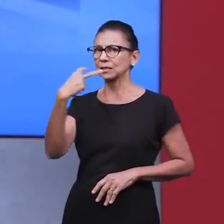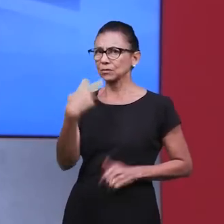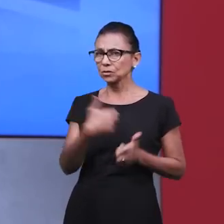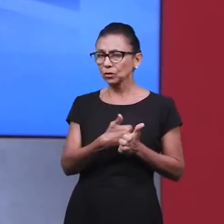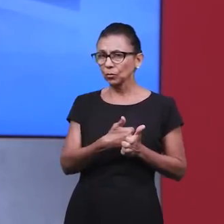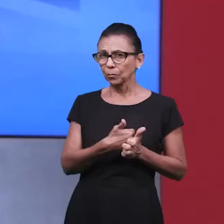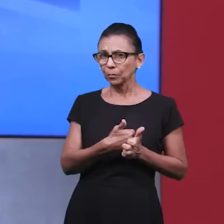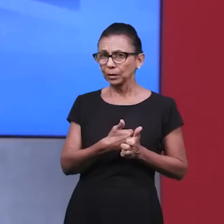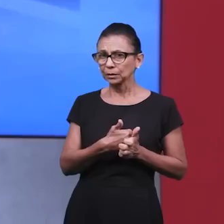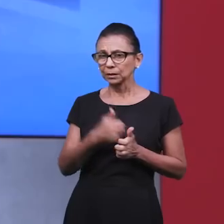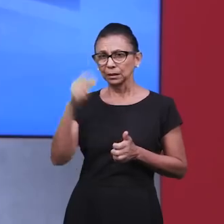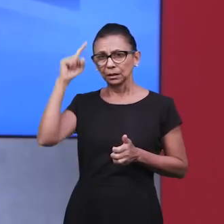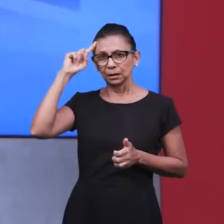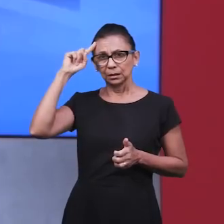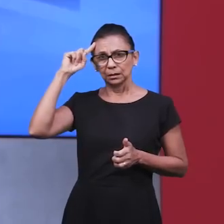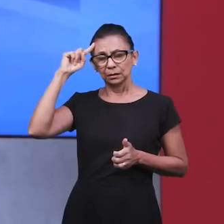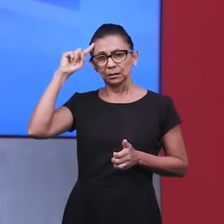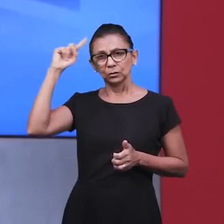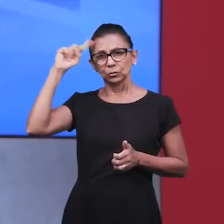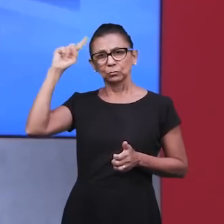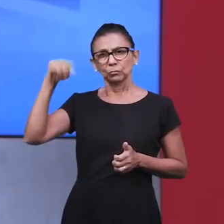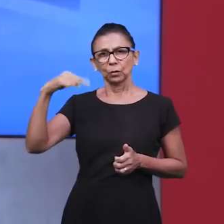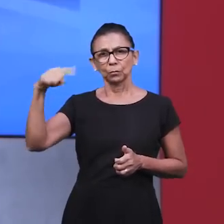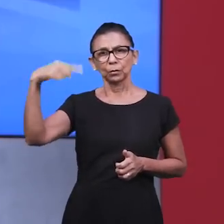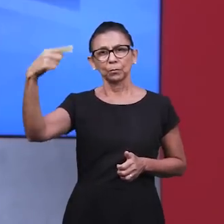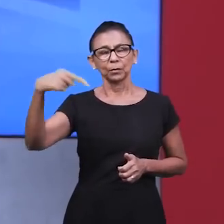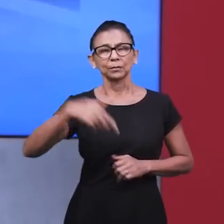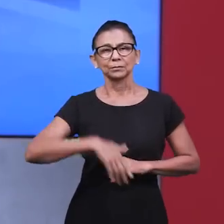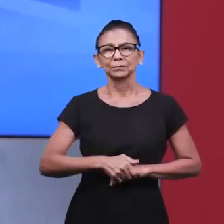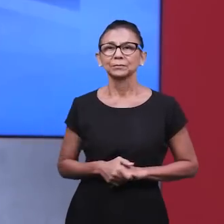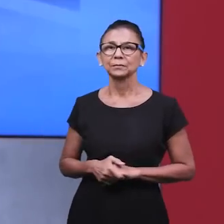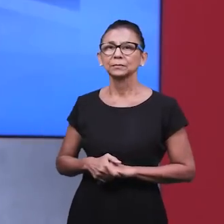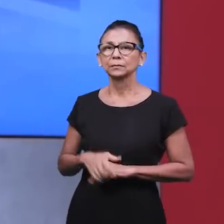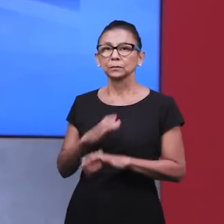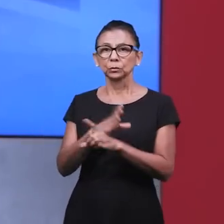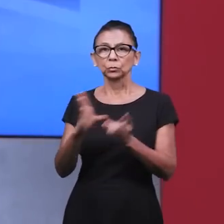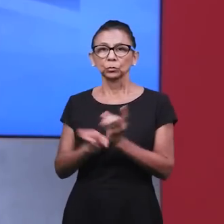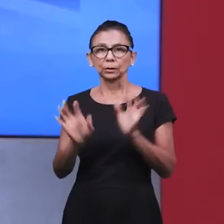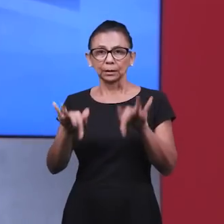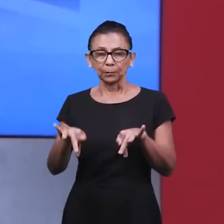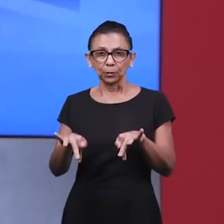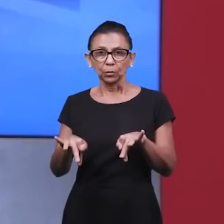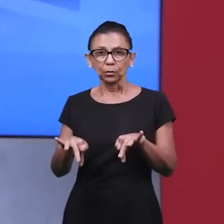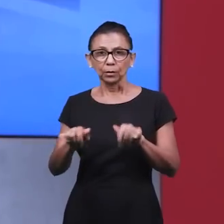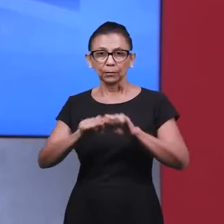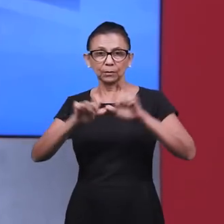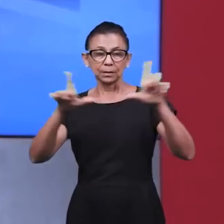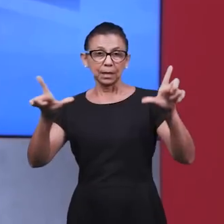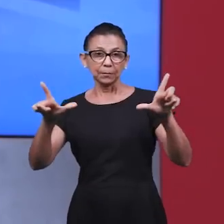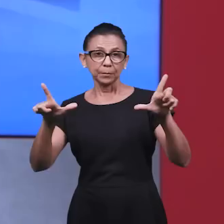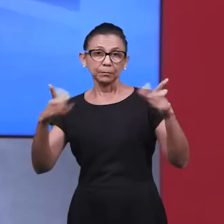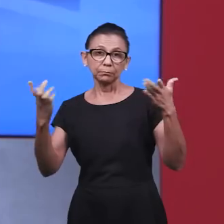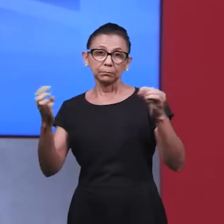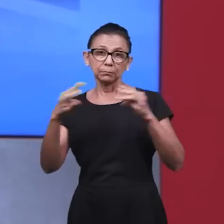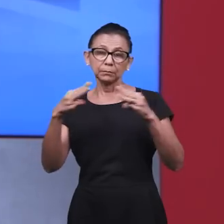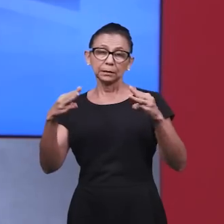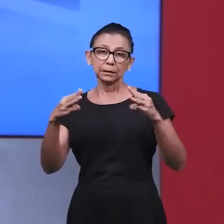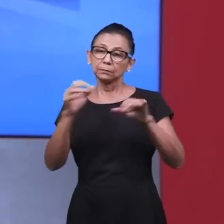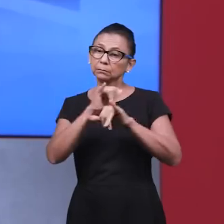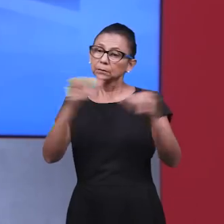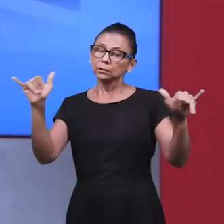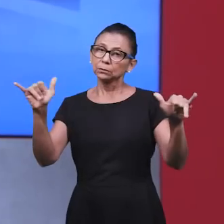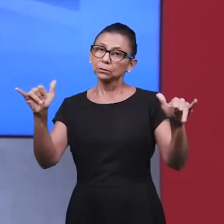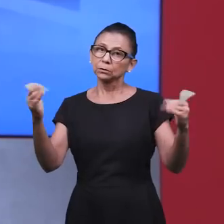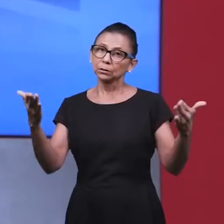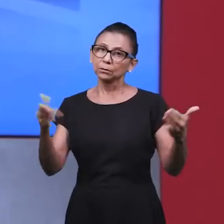você acompanha diariamente, sempre de segunda à quinta-feira, logo após o culto. Isso mesmo, à noite nós temos o culto, às 8 horas da noite.